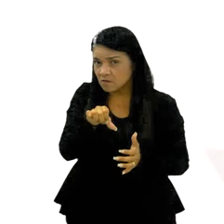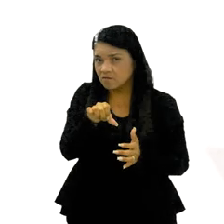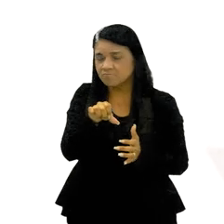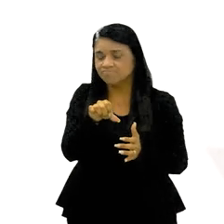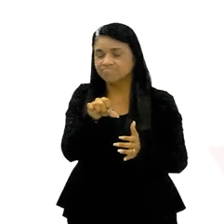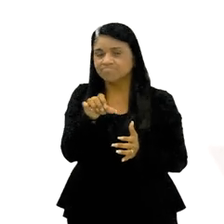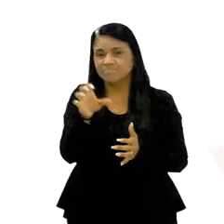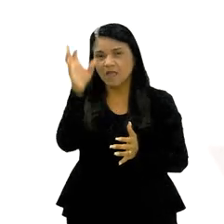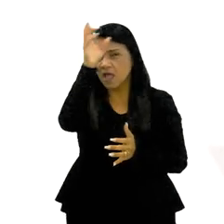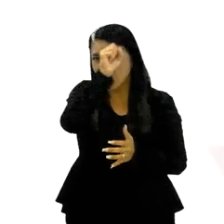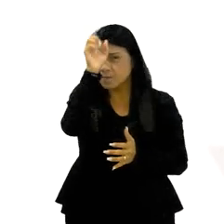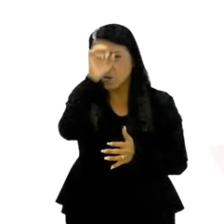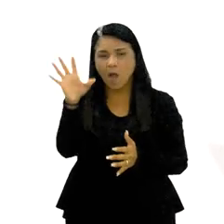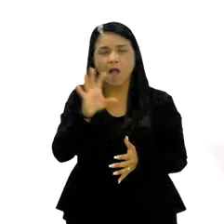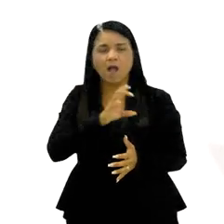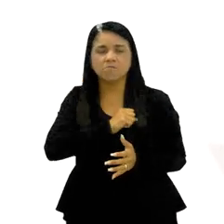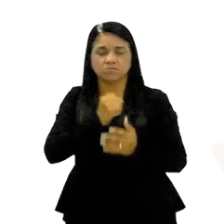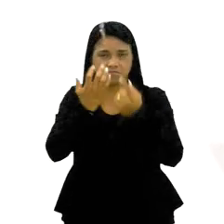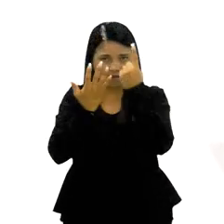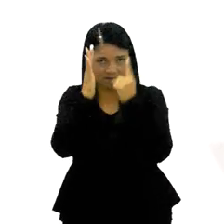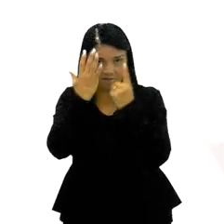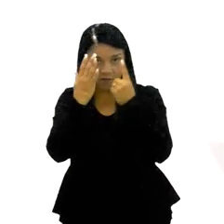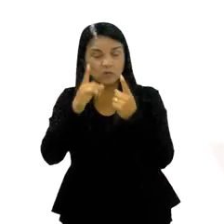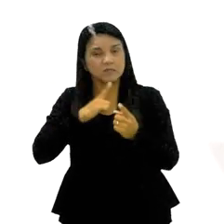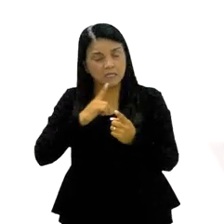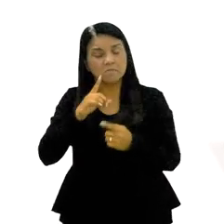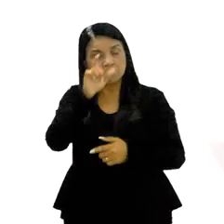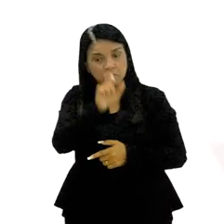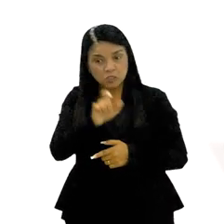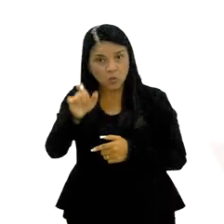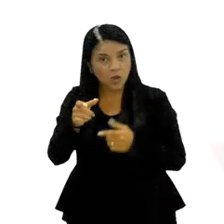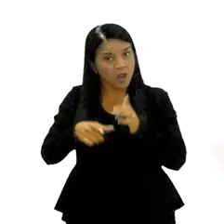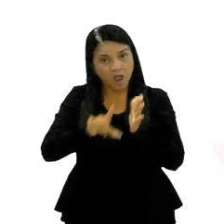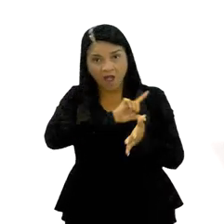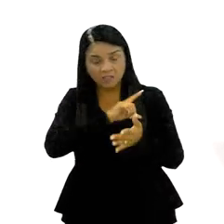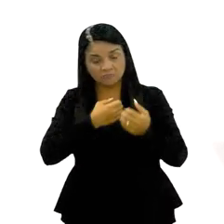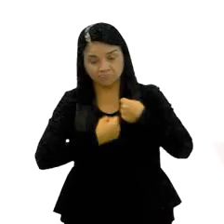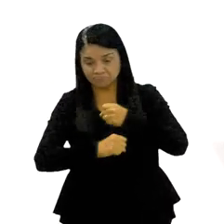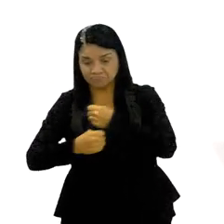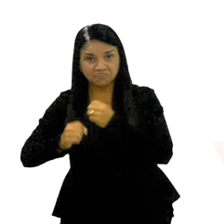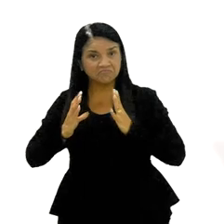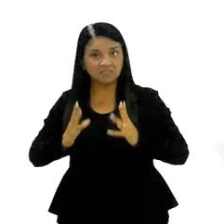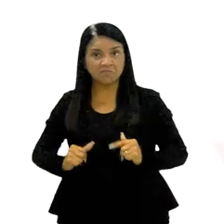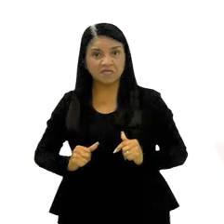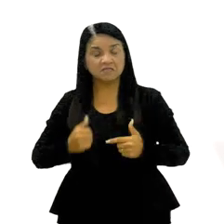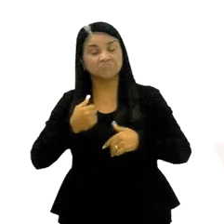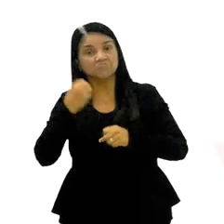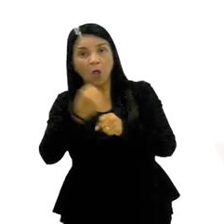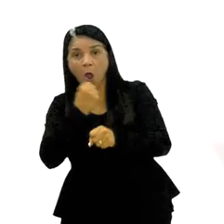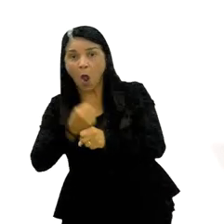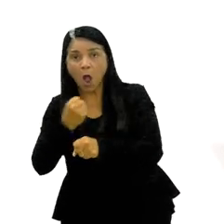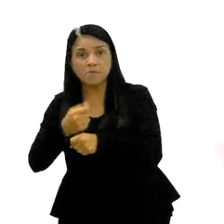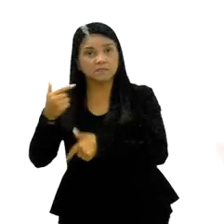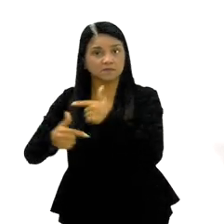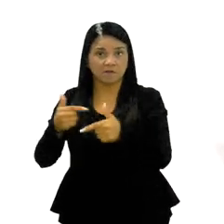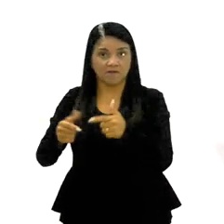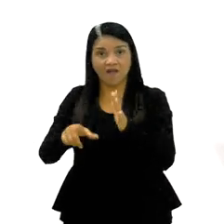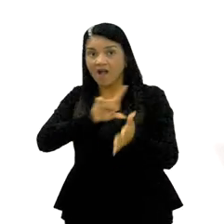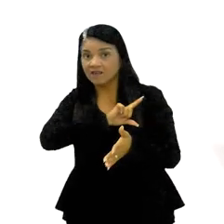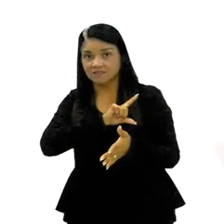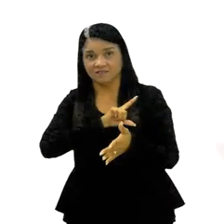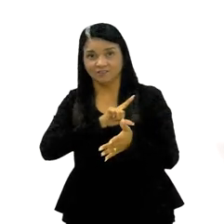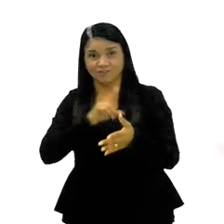aprenderam a se apaixonar pelo carnaval. Hoje eu posso dizer que tem pessoas trabalhando comigo que eram faxineiros, que eram